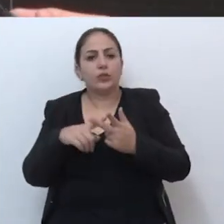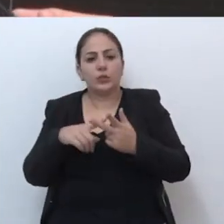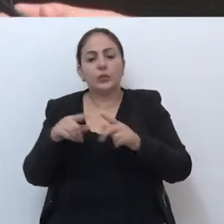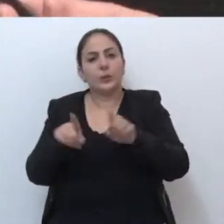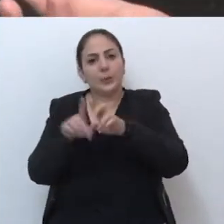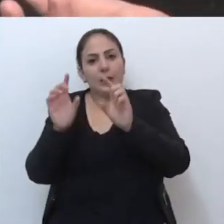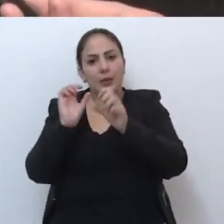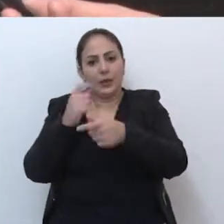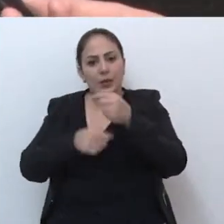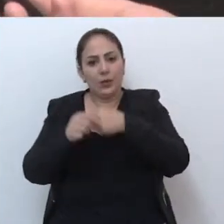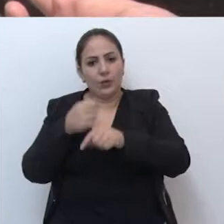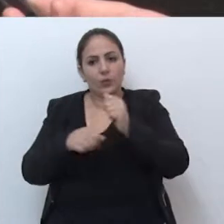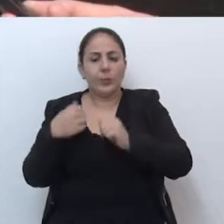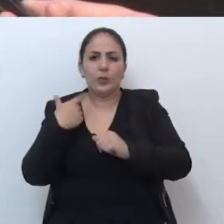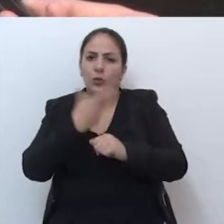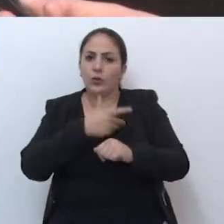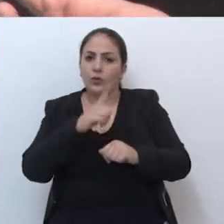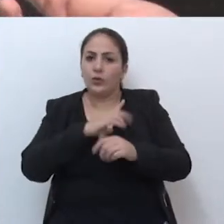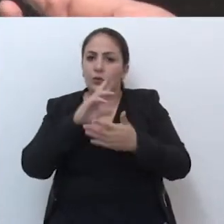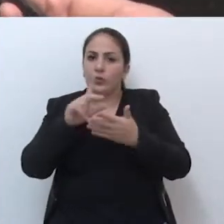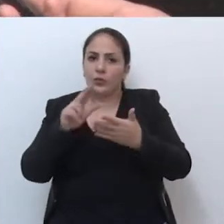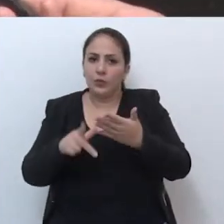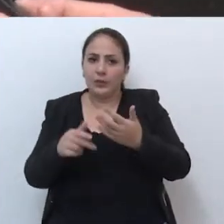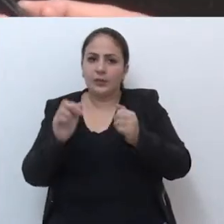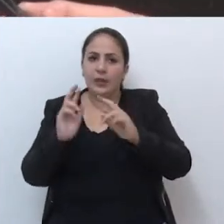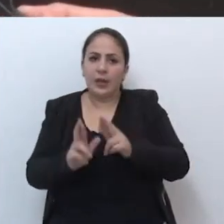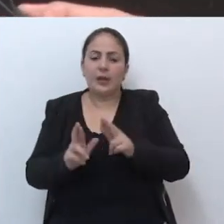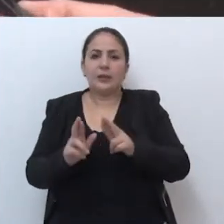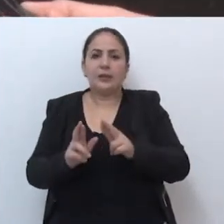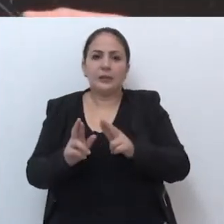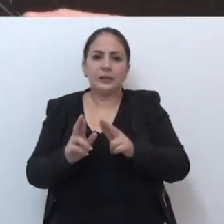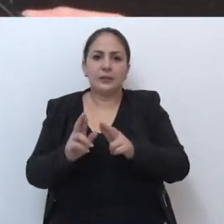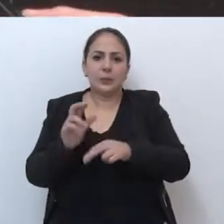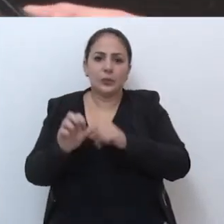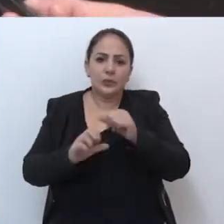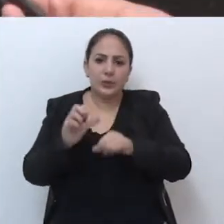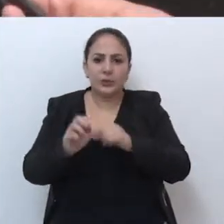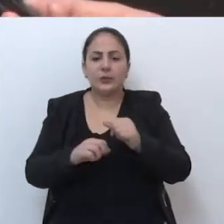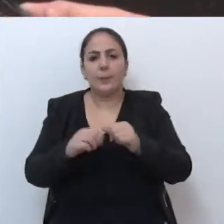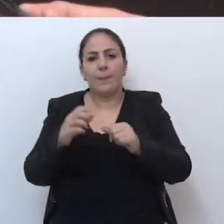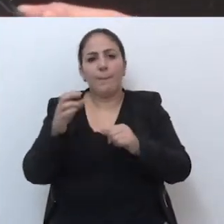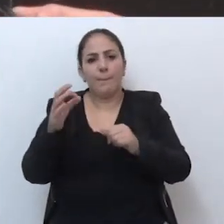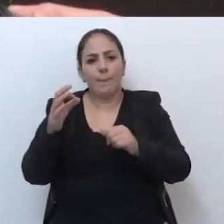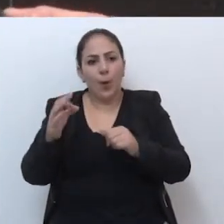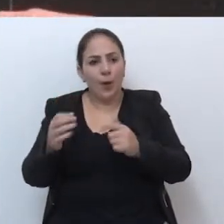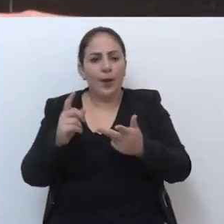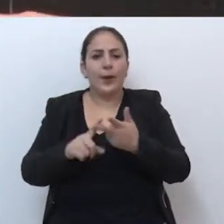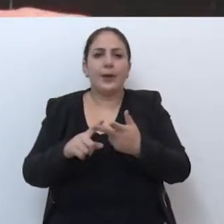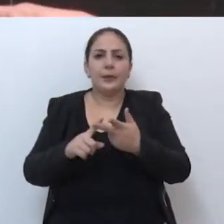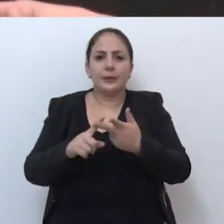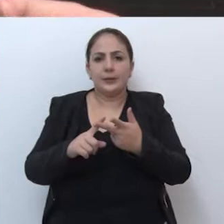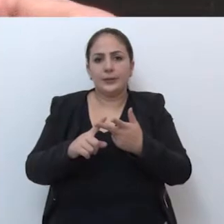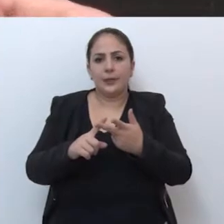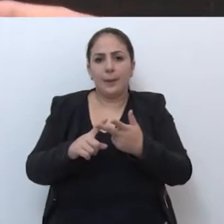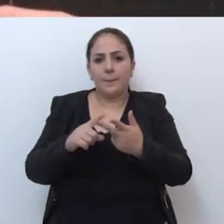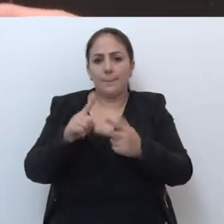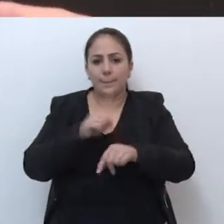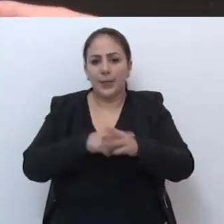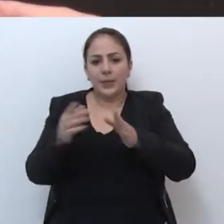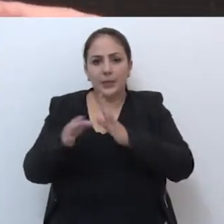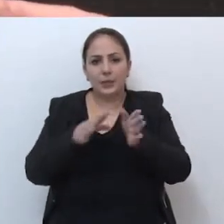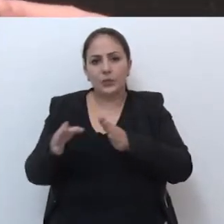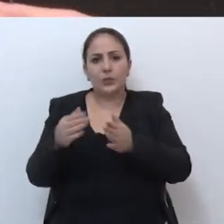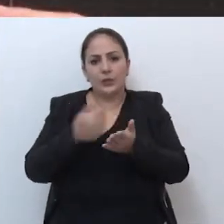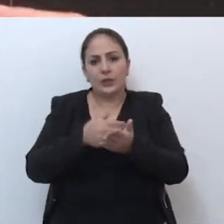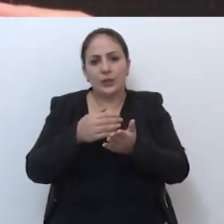especialmente econômica. Nós tivemos várias mudanças de moedas, nós tivemos períodos de inflação acelerada, chegou a ter